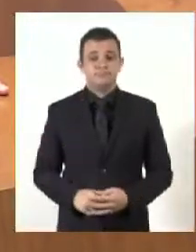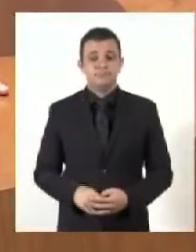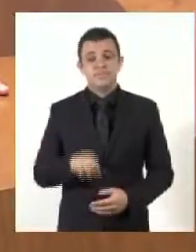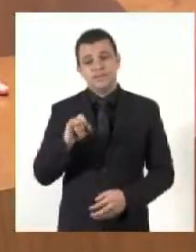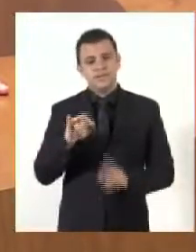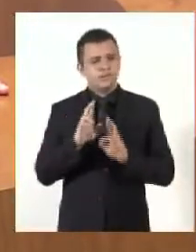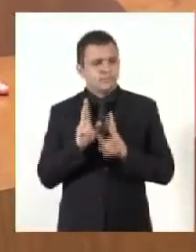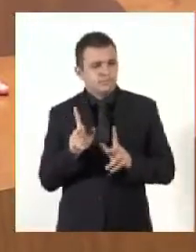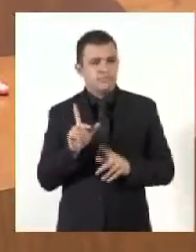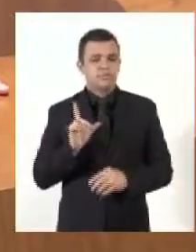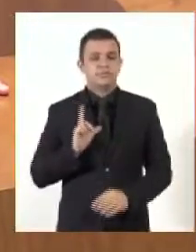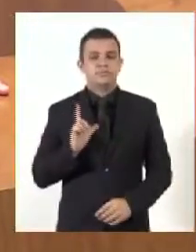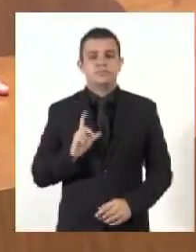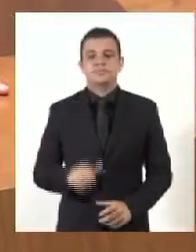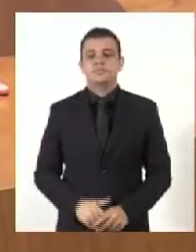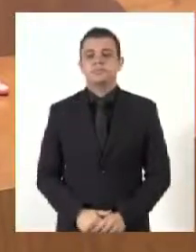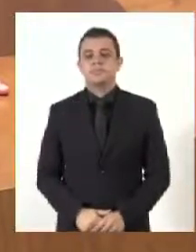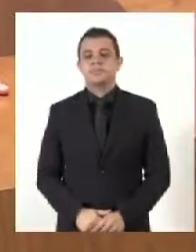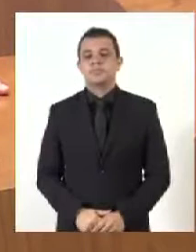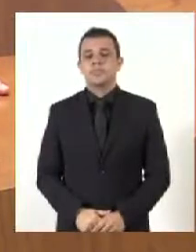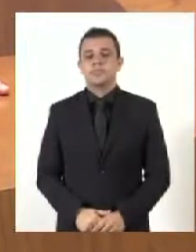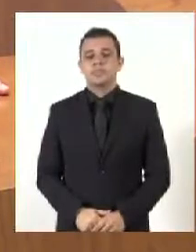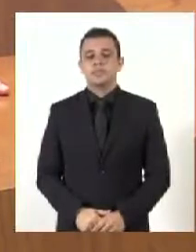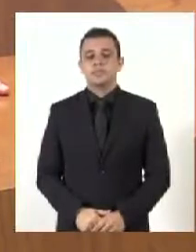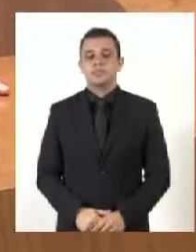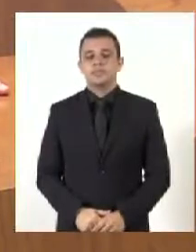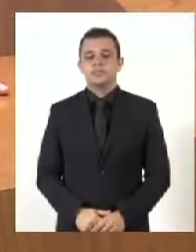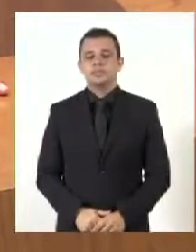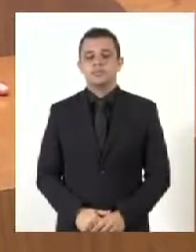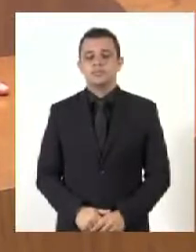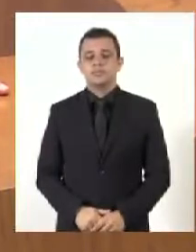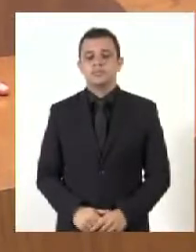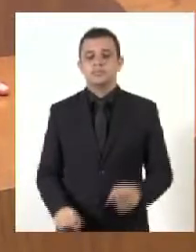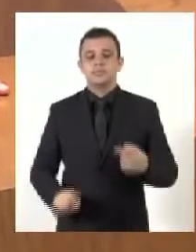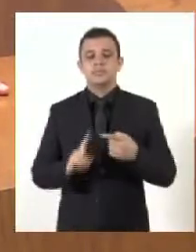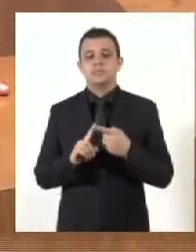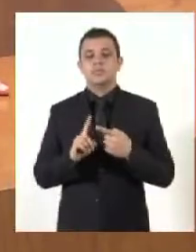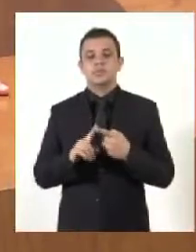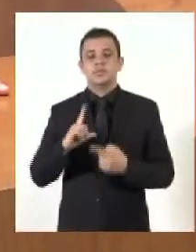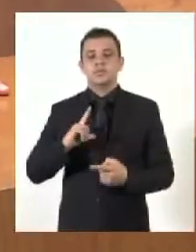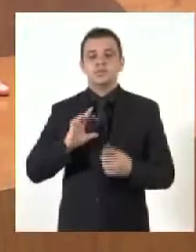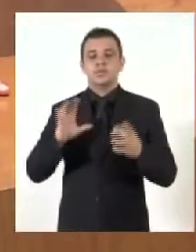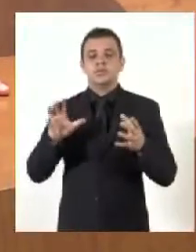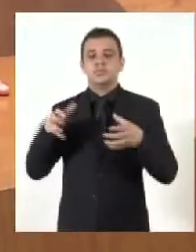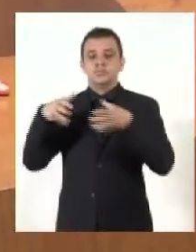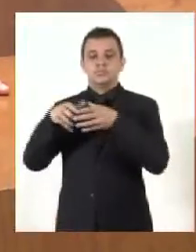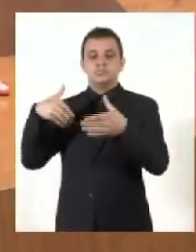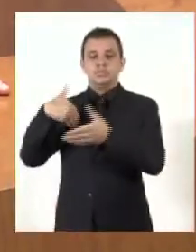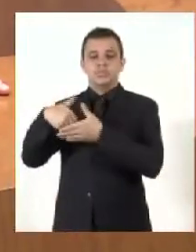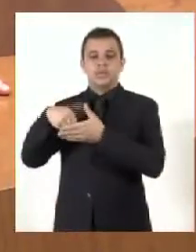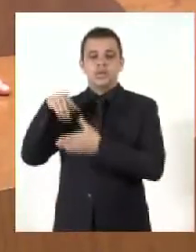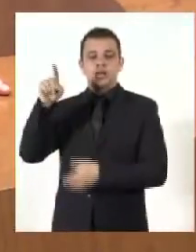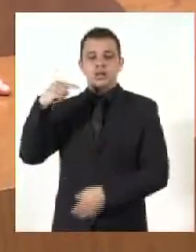diferente nisso. Premier Liga, Liga Espanhola, Liga